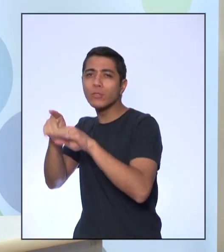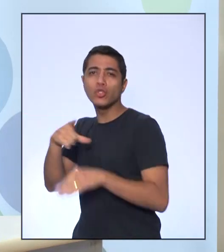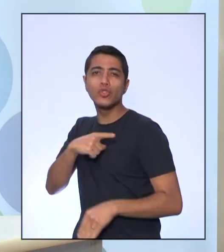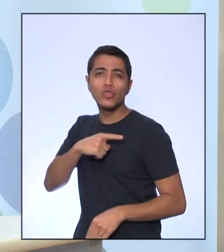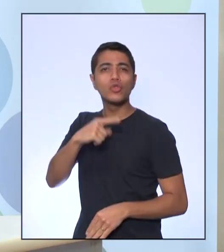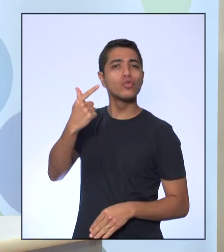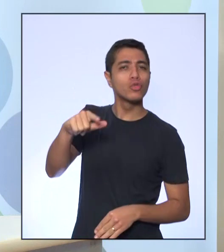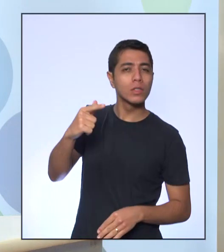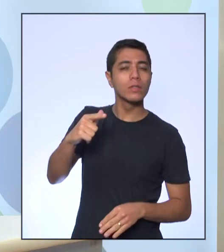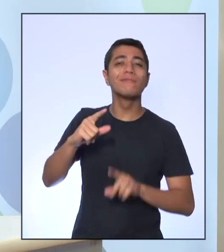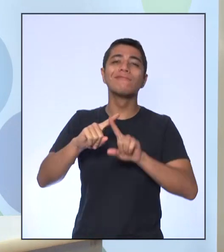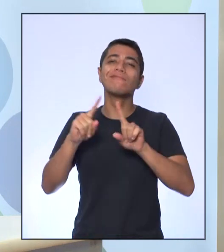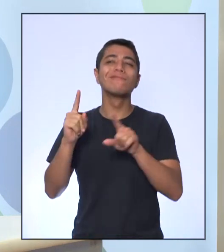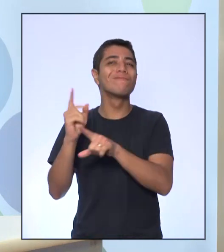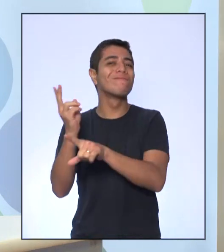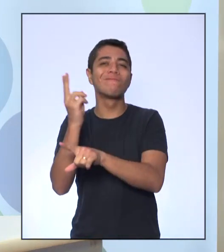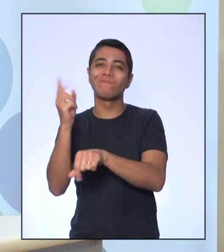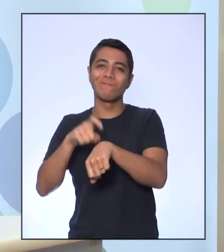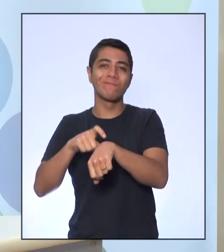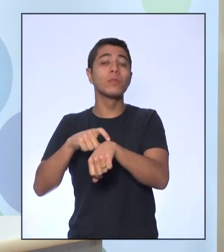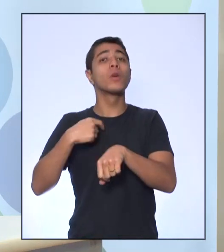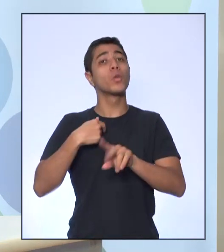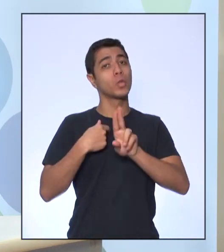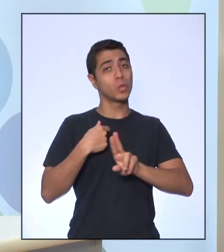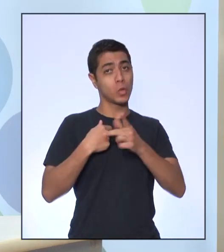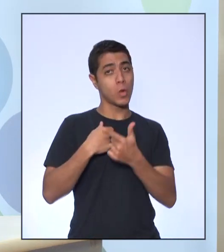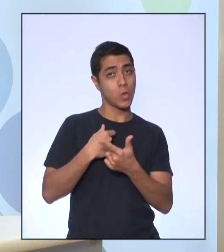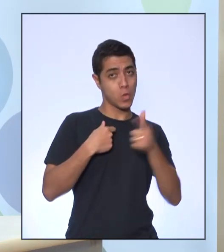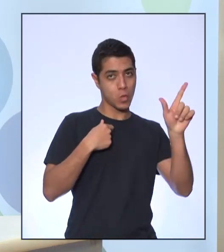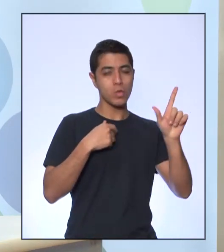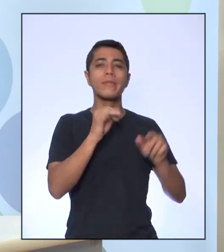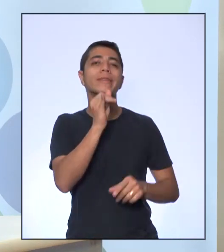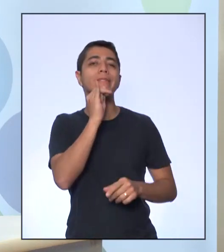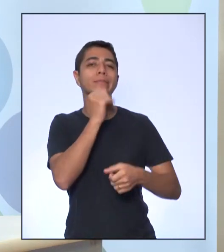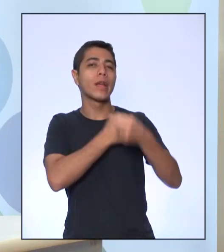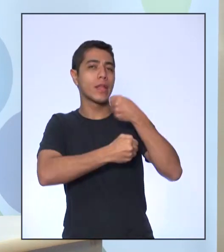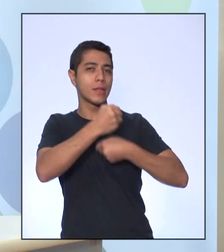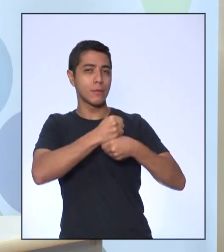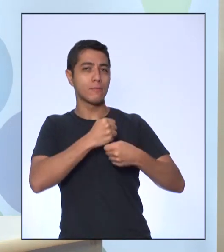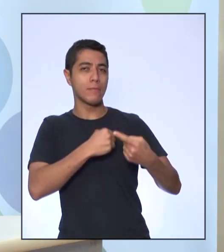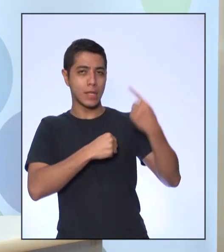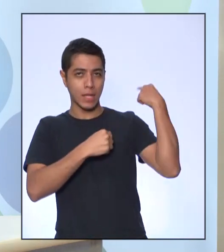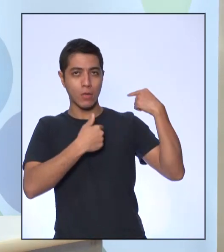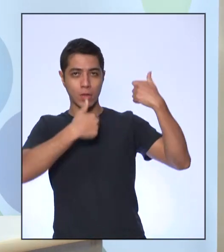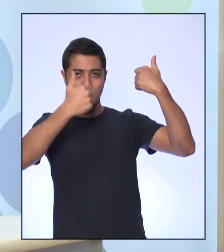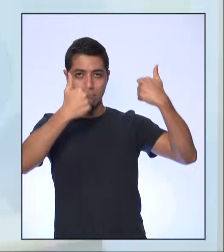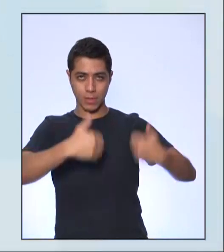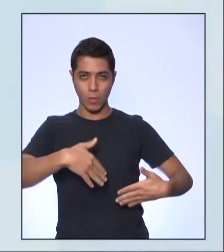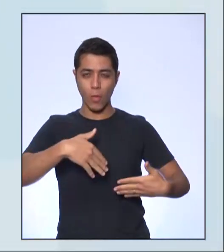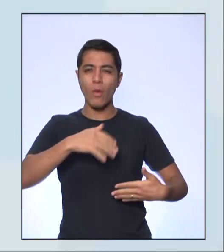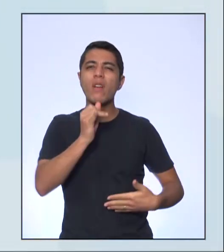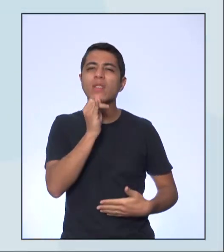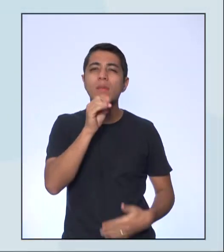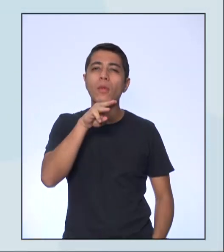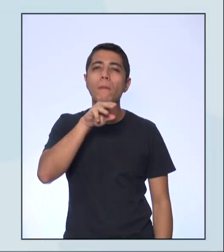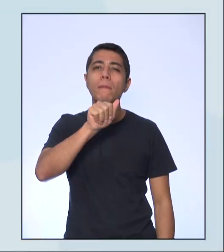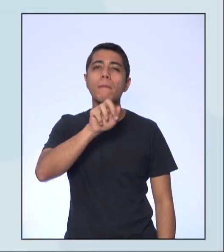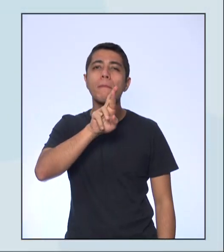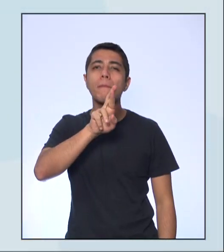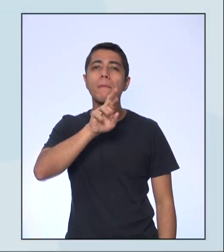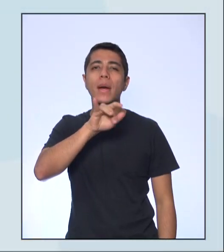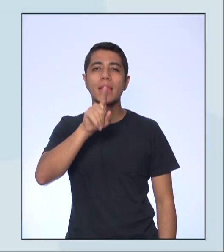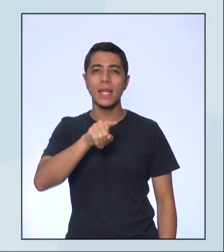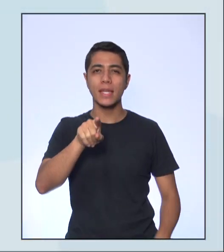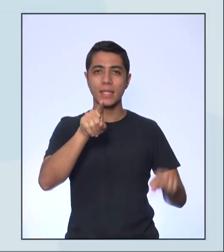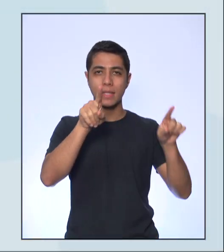do ano passado, por exemplo, a matriz, para a gente poder resolver alguns exercícios, né? Então, na tela de vocês, eu vou dar um exemplo, então